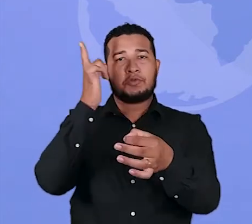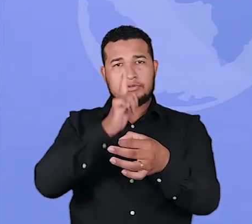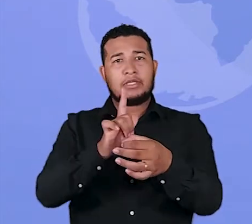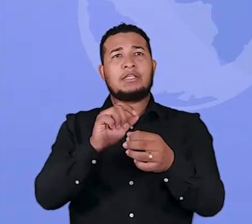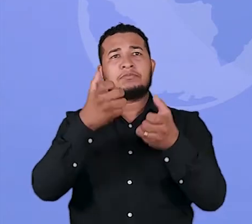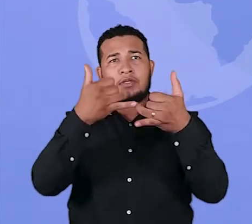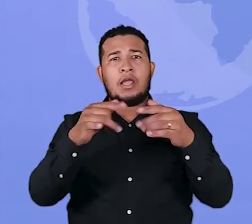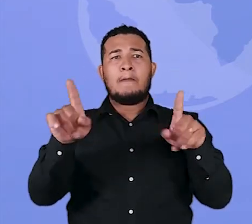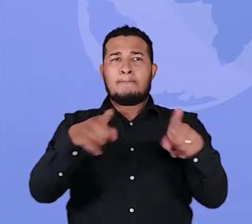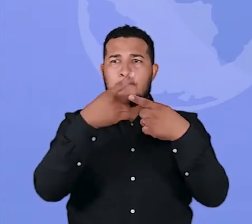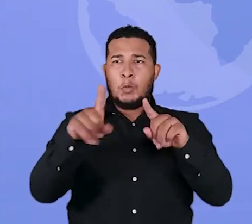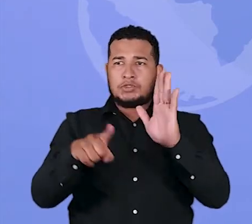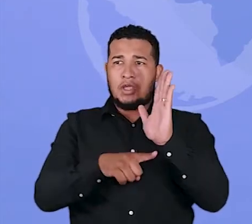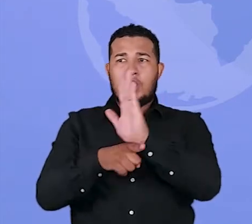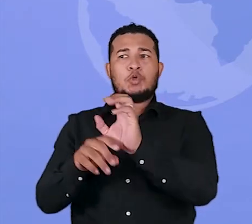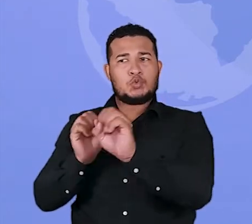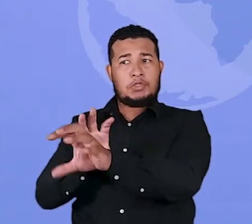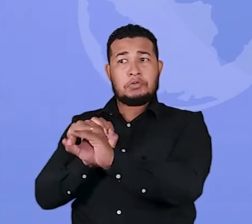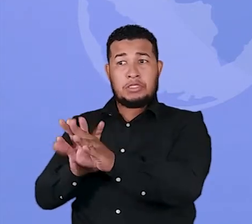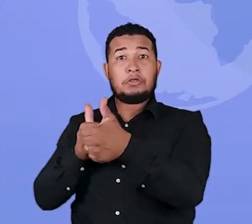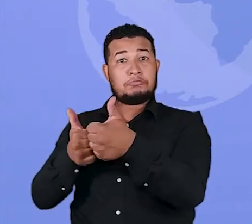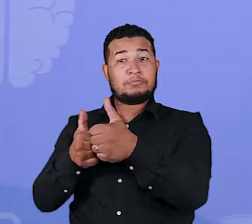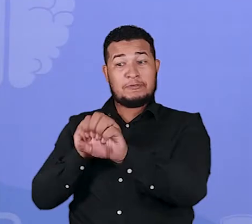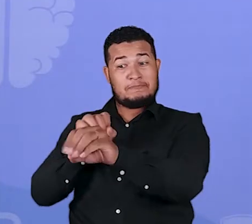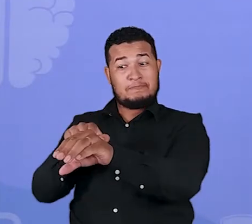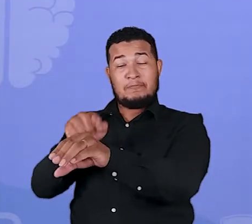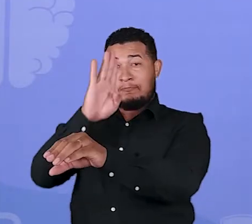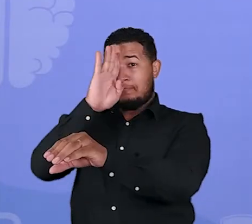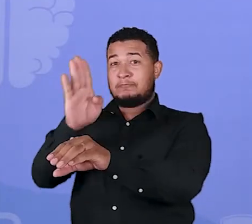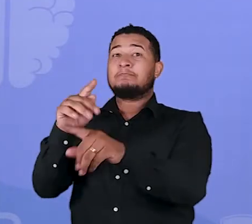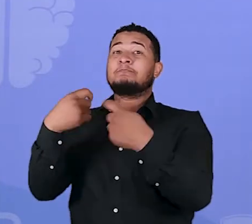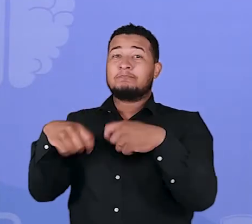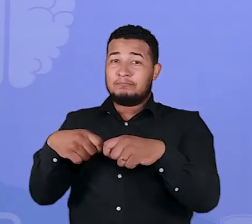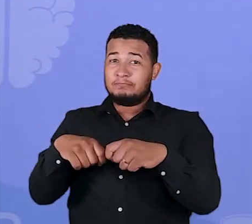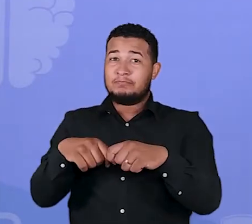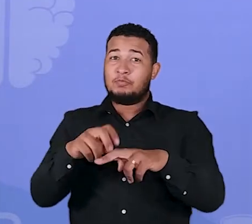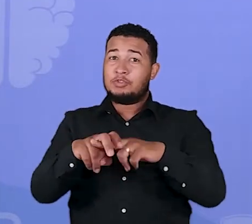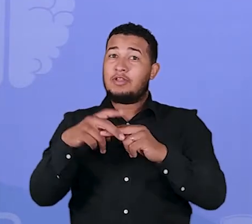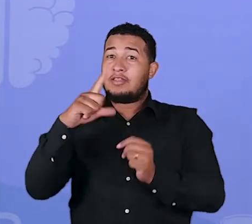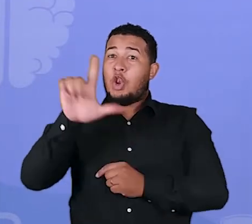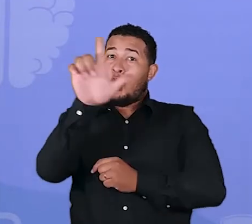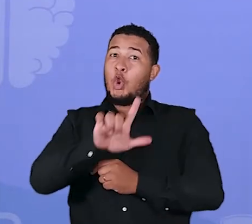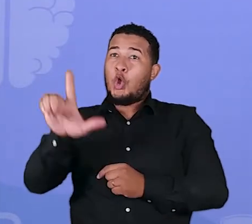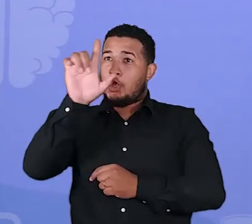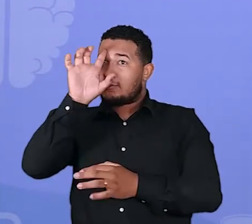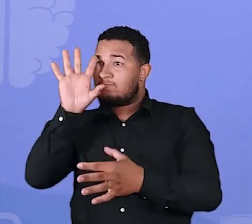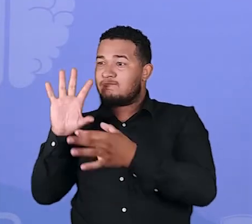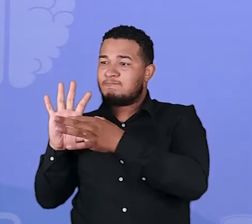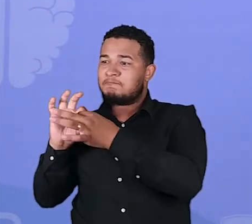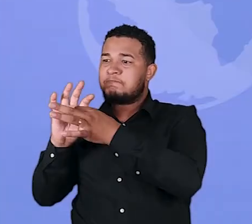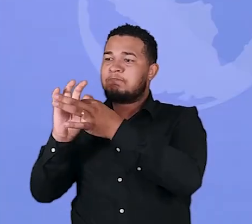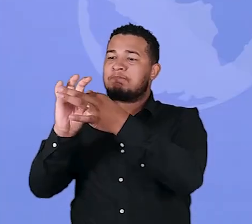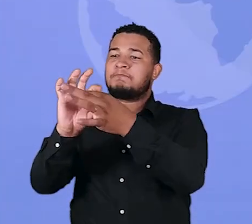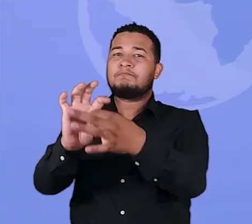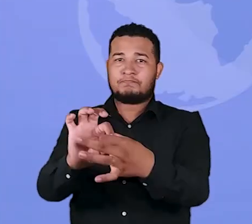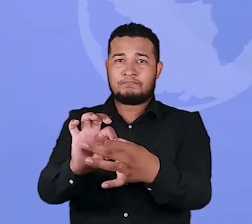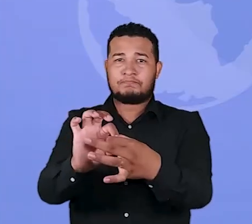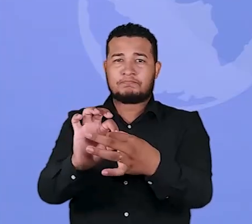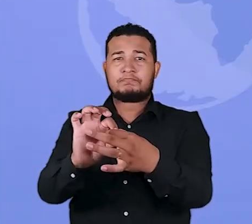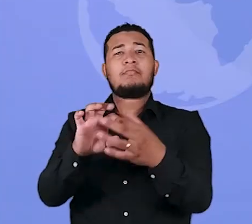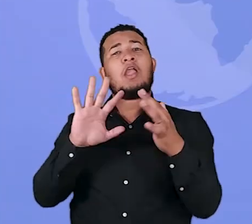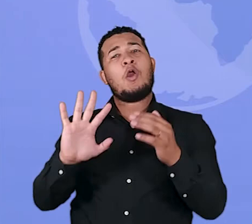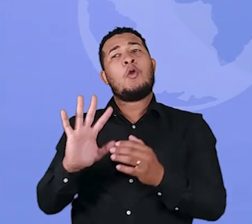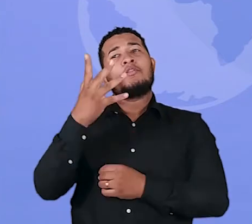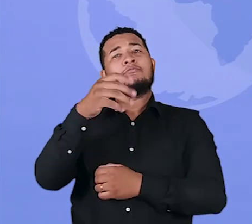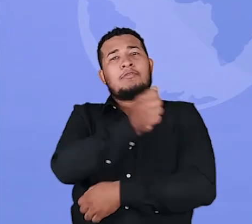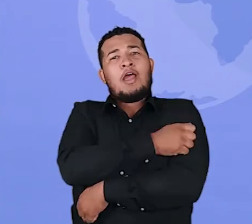música, né, você falar aí que a música ajuda na educação, beleza. Então tem que ter uma linha de raciocínio lógica. O que acontece muito